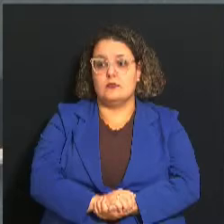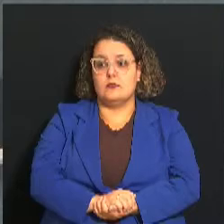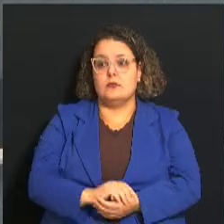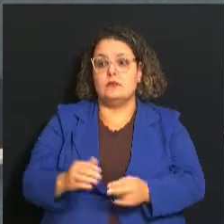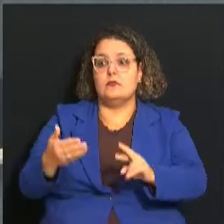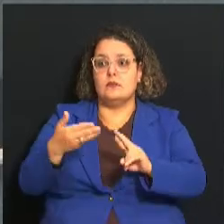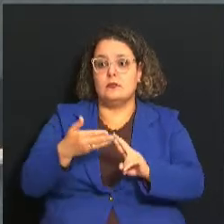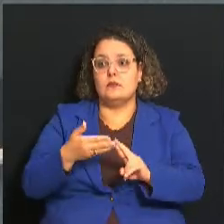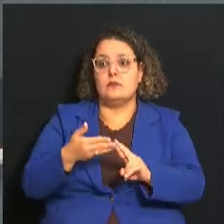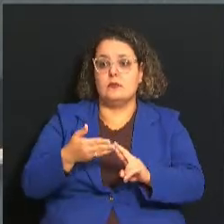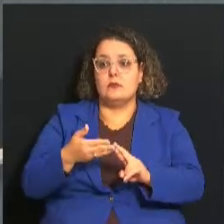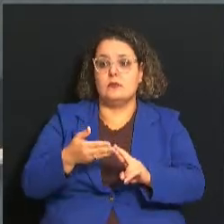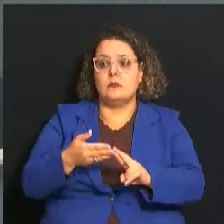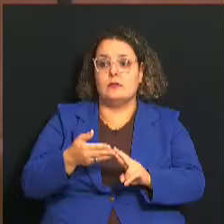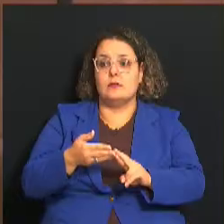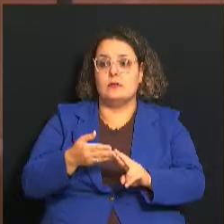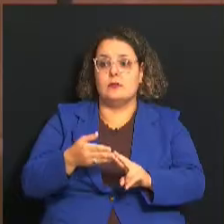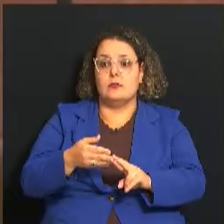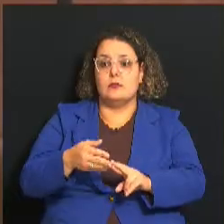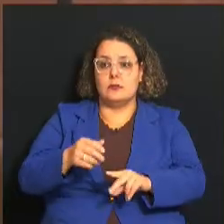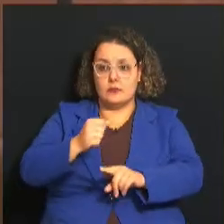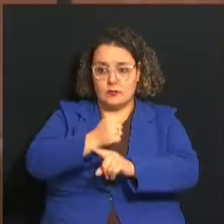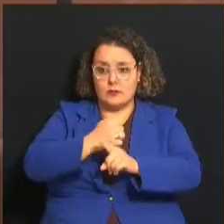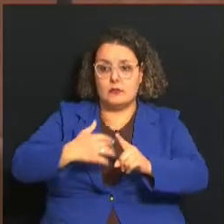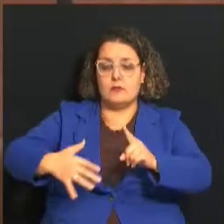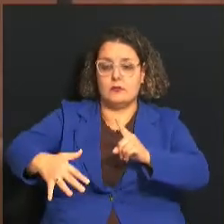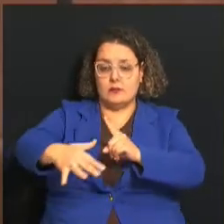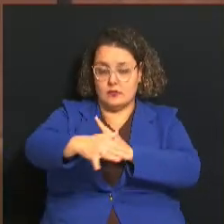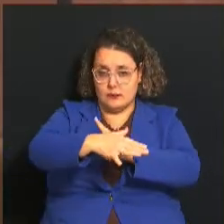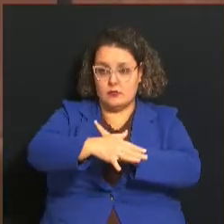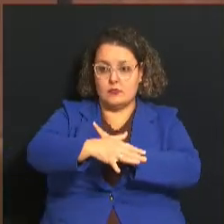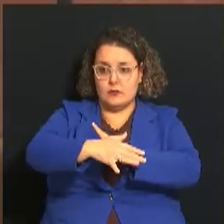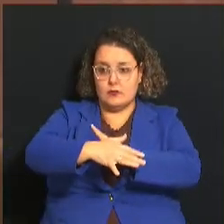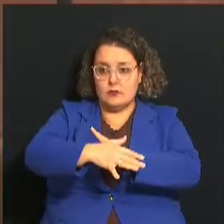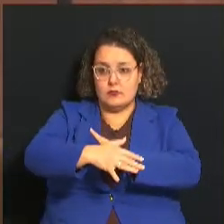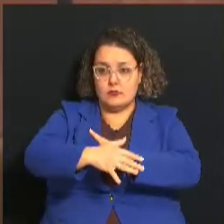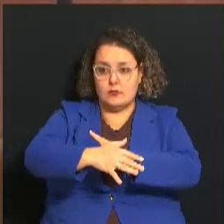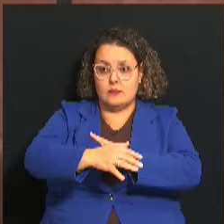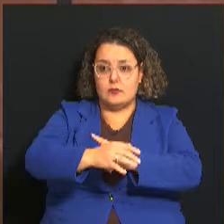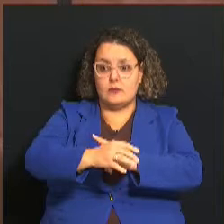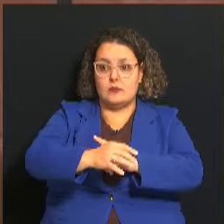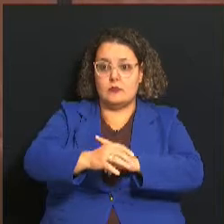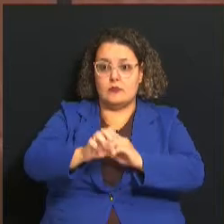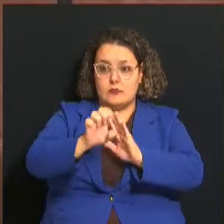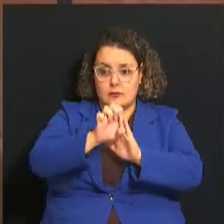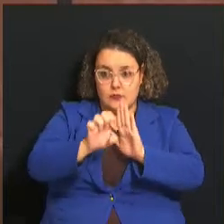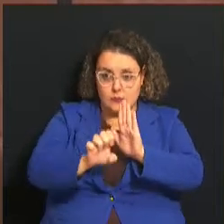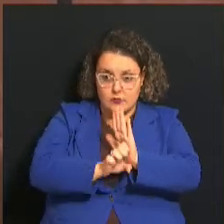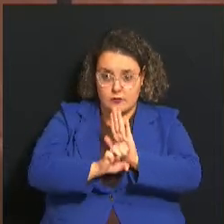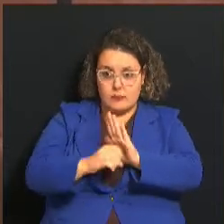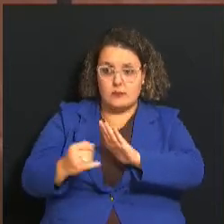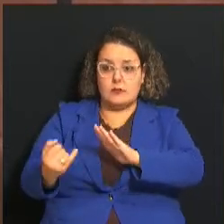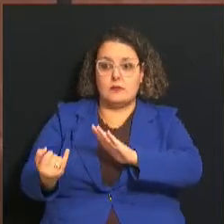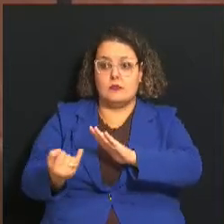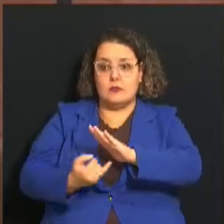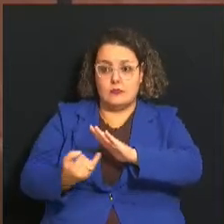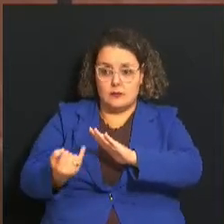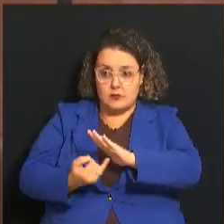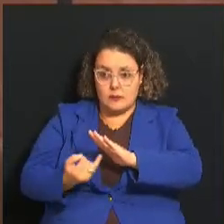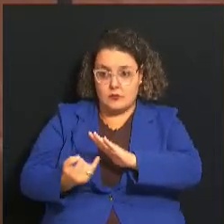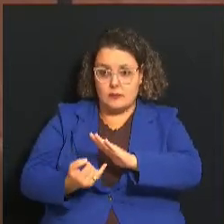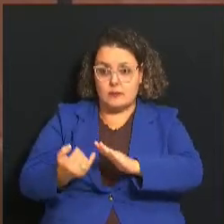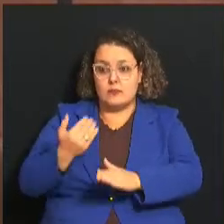da sociedade civil. Eu acho temerário exigir estatuto da entidade e também exigir